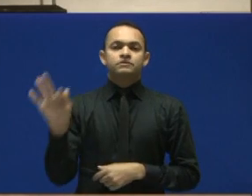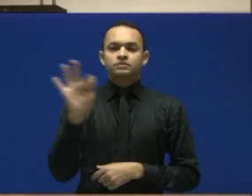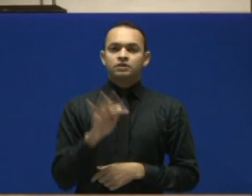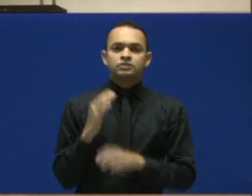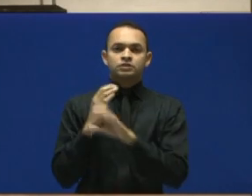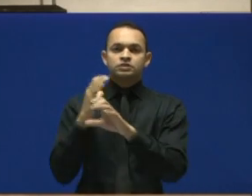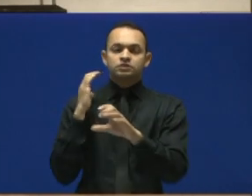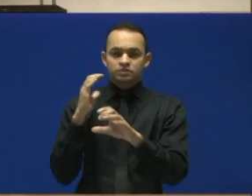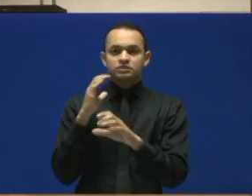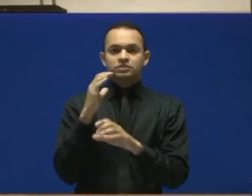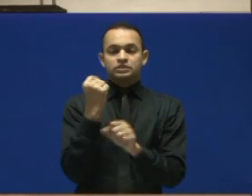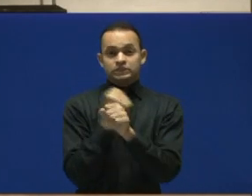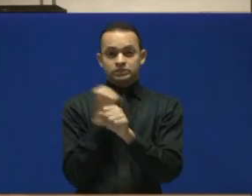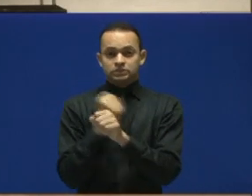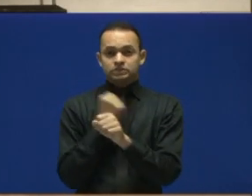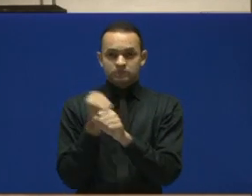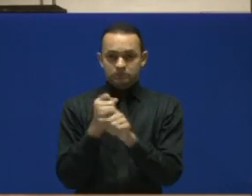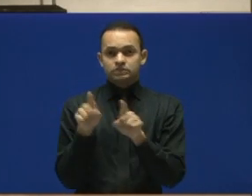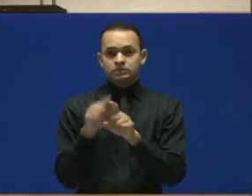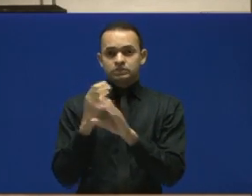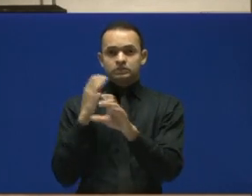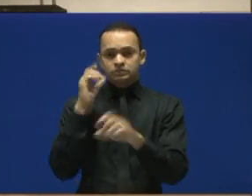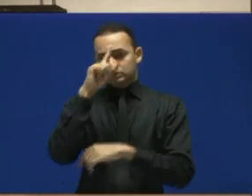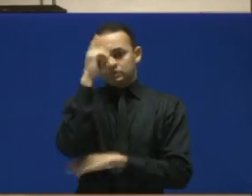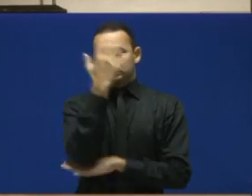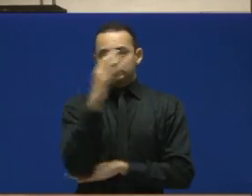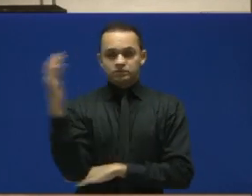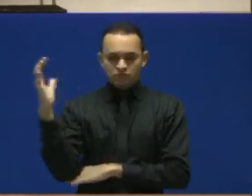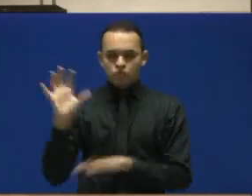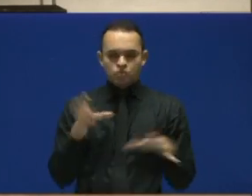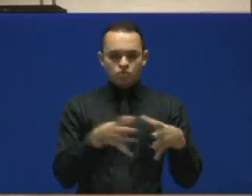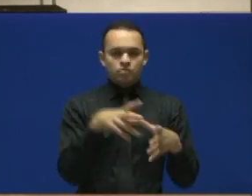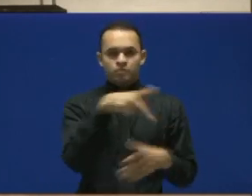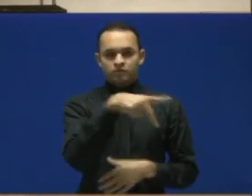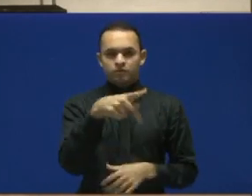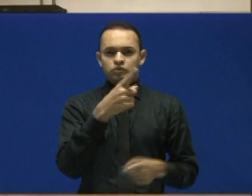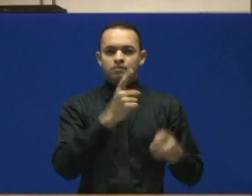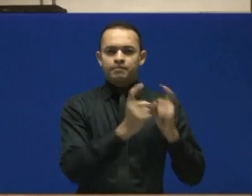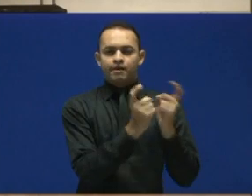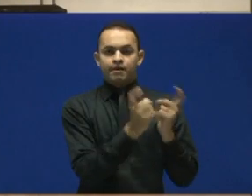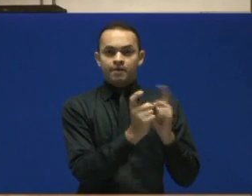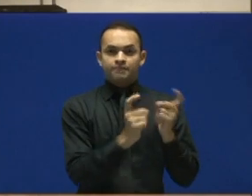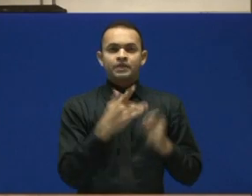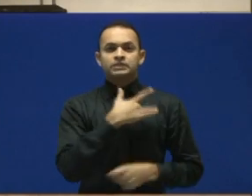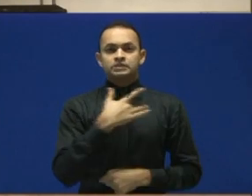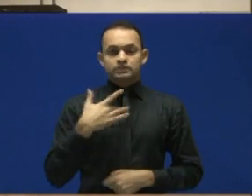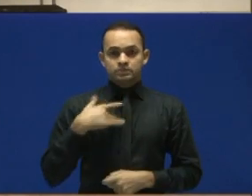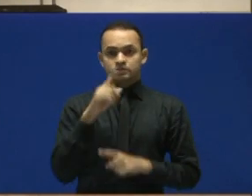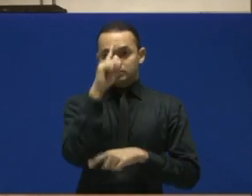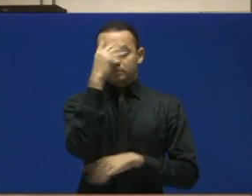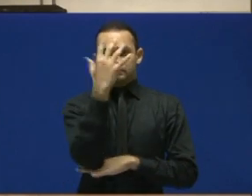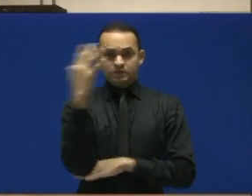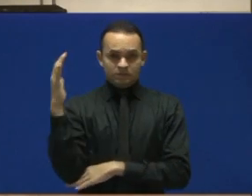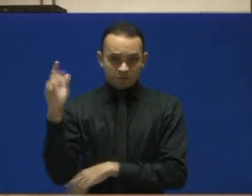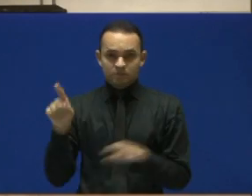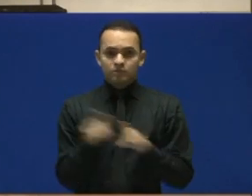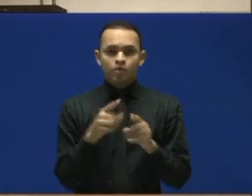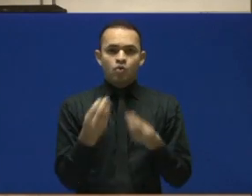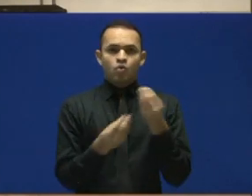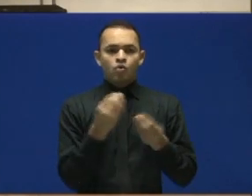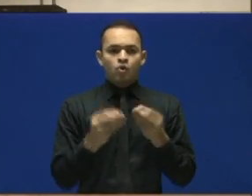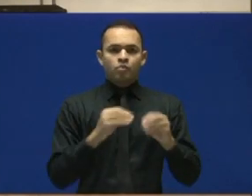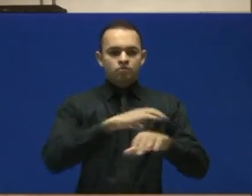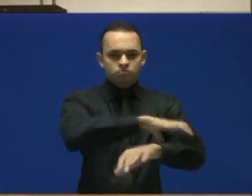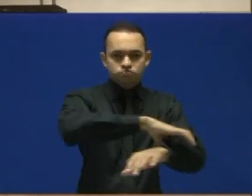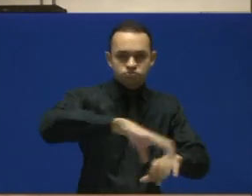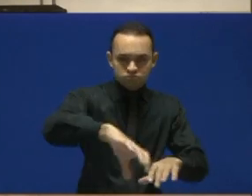nossos professores discutir um projeto de saúde ambiental e saneamento nas comunidades